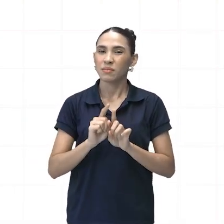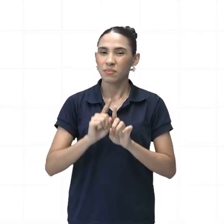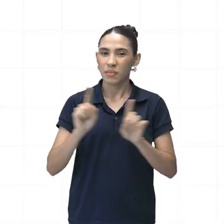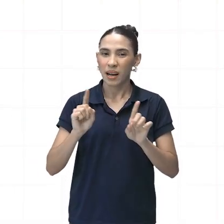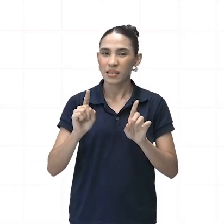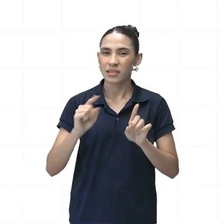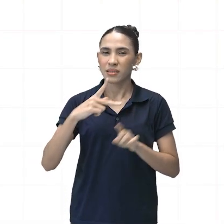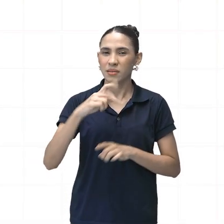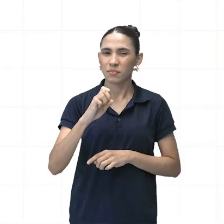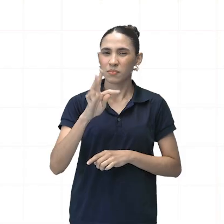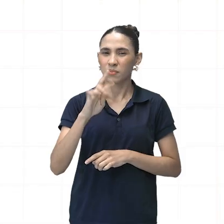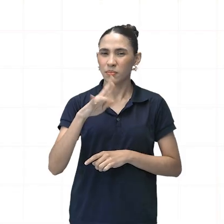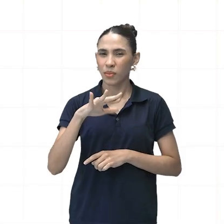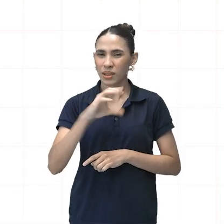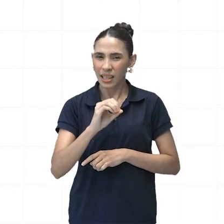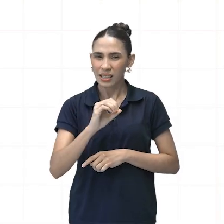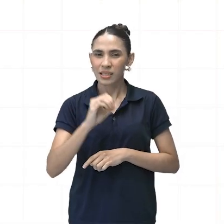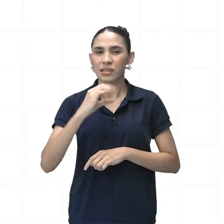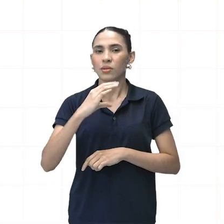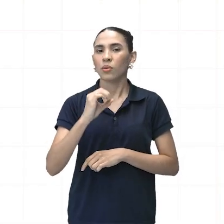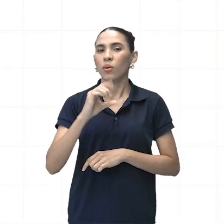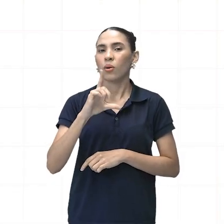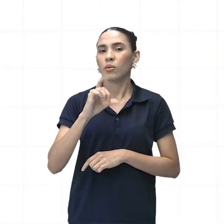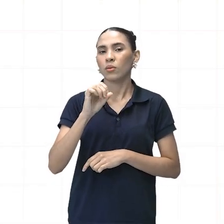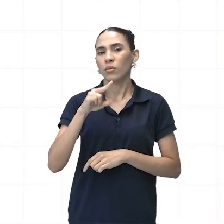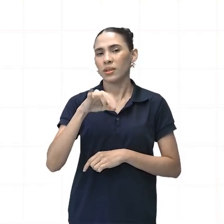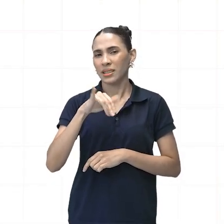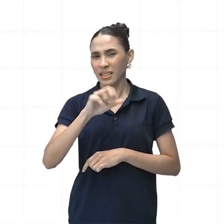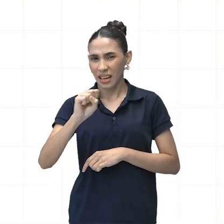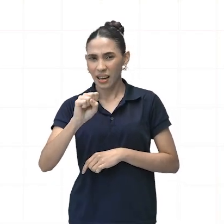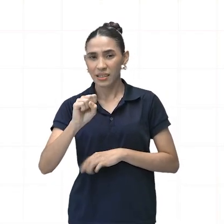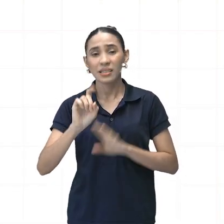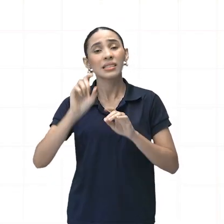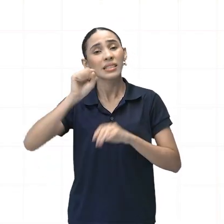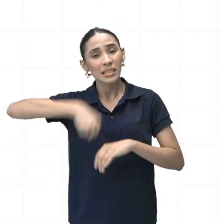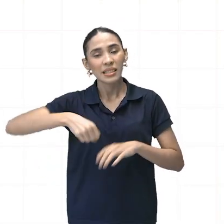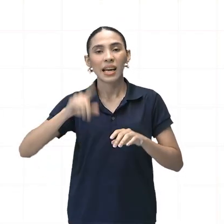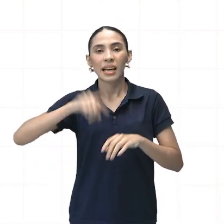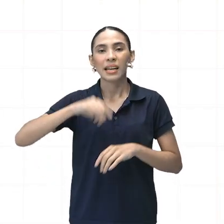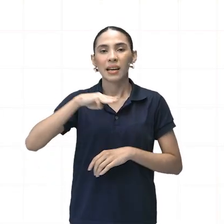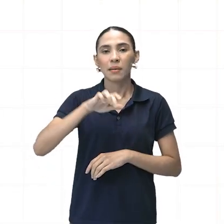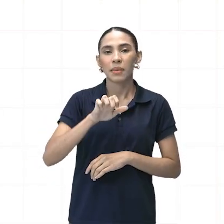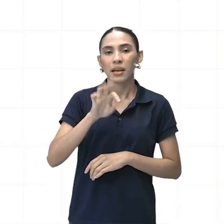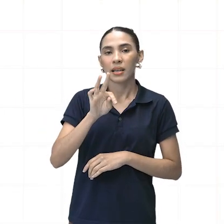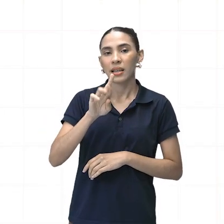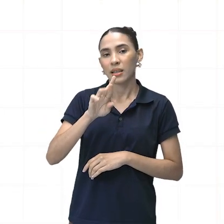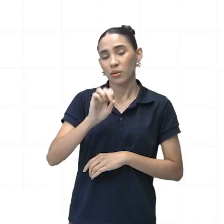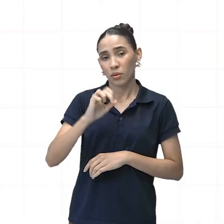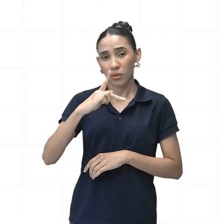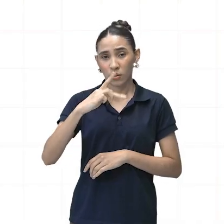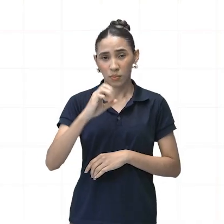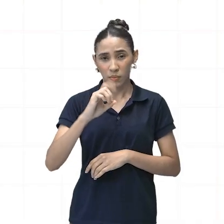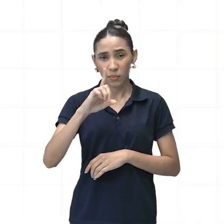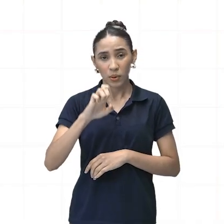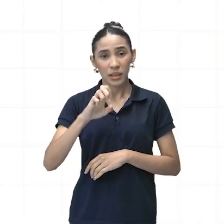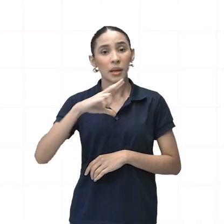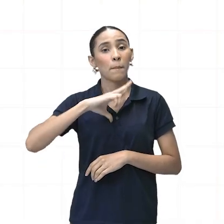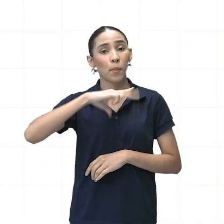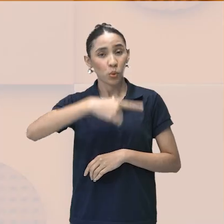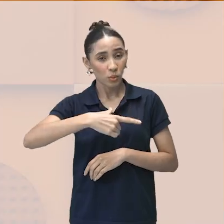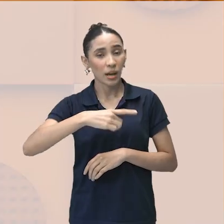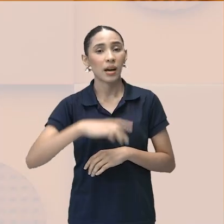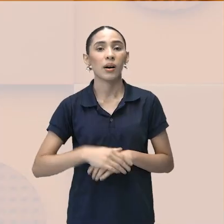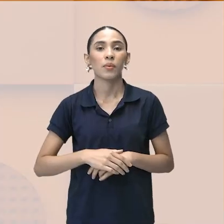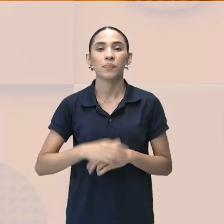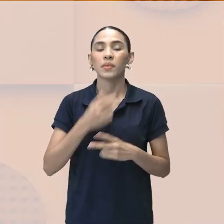Potências coloniais e suas colônias, sim, era a metrópole, por exemplo. Portugal era uma